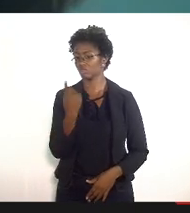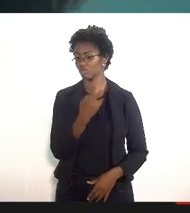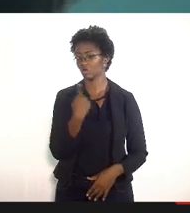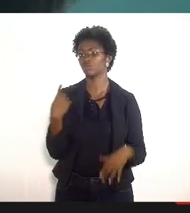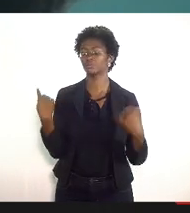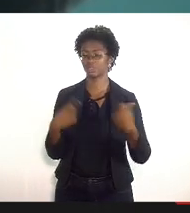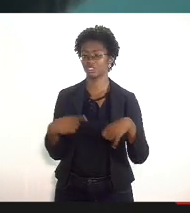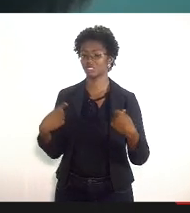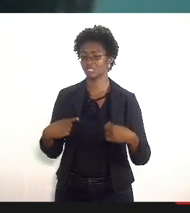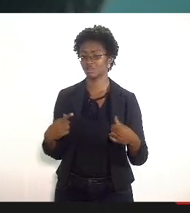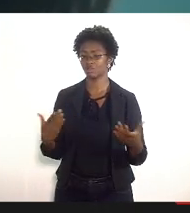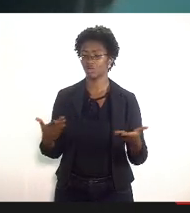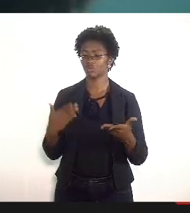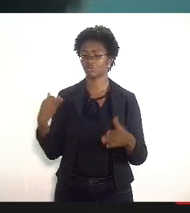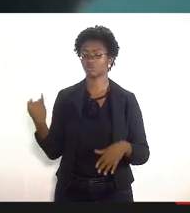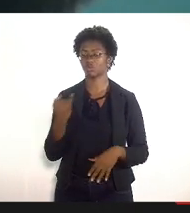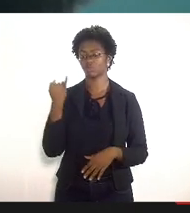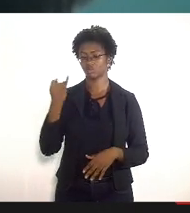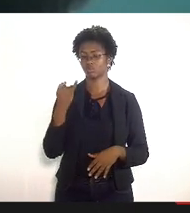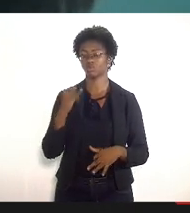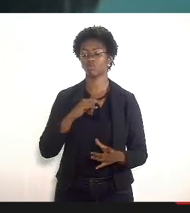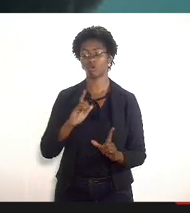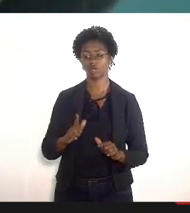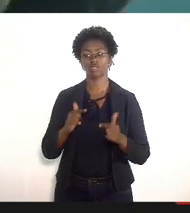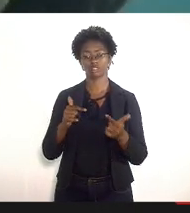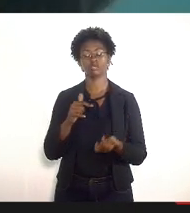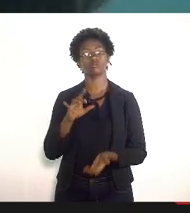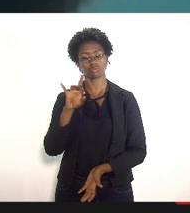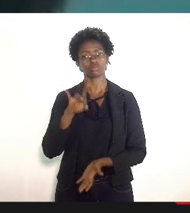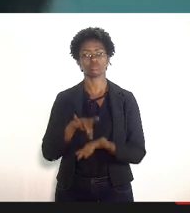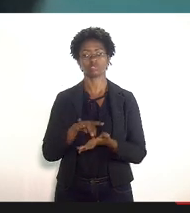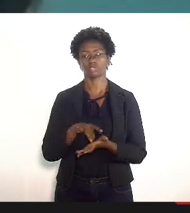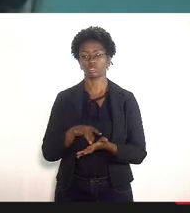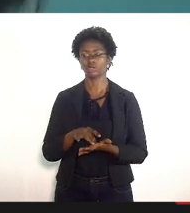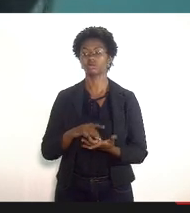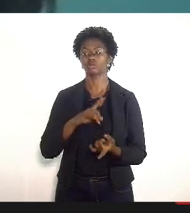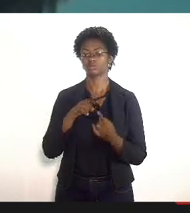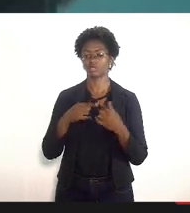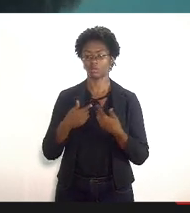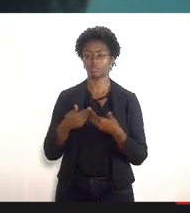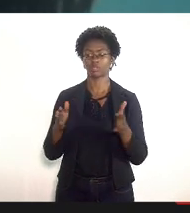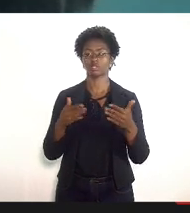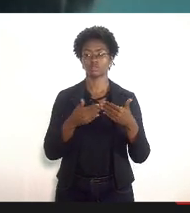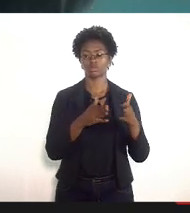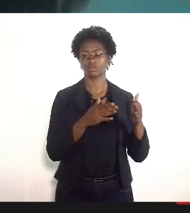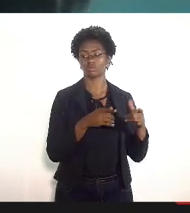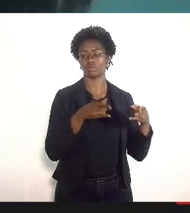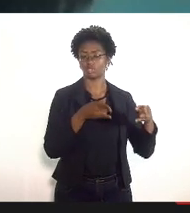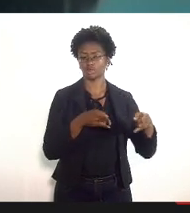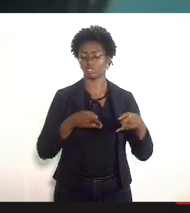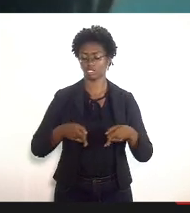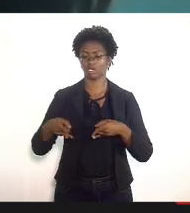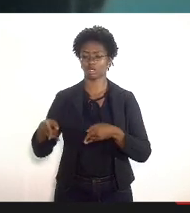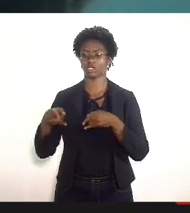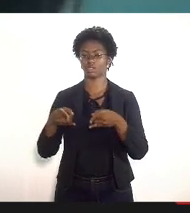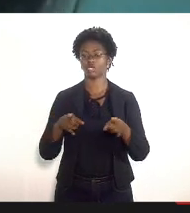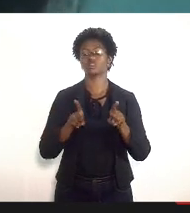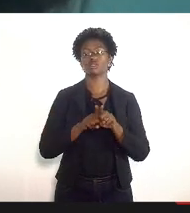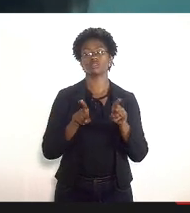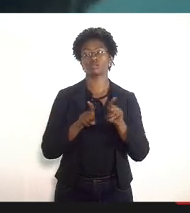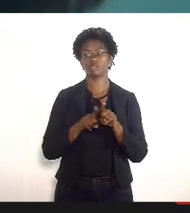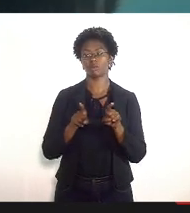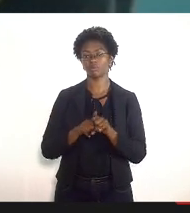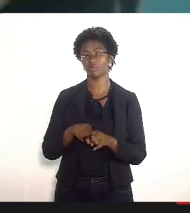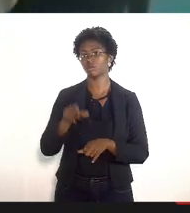gente sair hoje com medidas concretas. Medidas concretas com relação à abertura de leitos, medidas concretas com relação à questão do